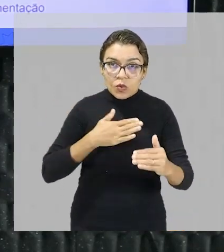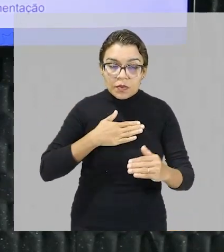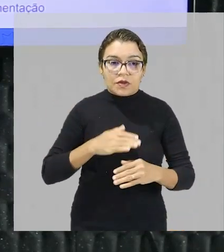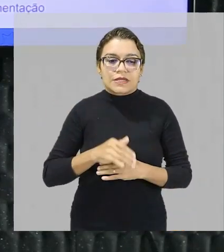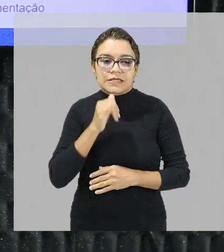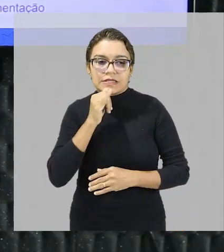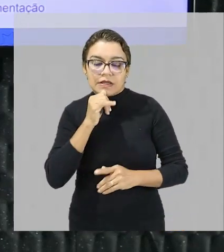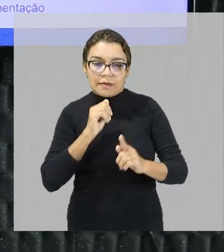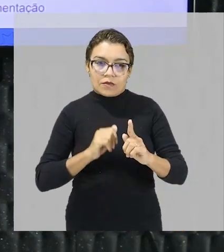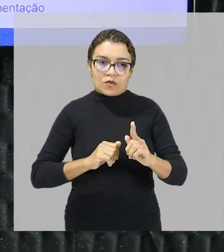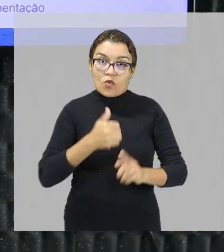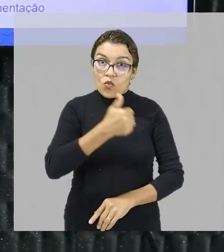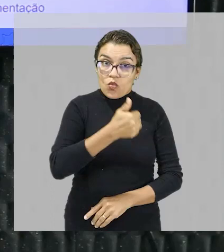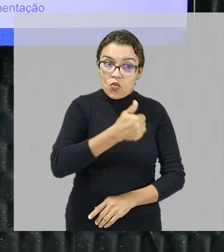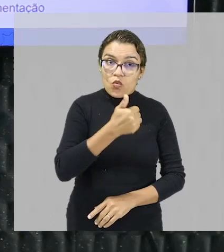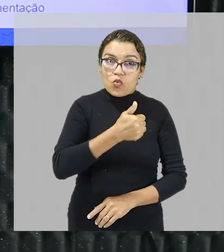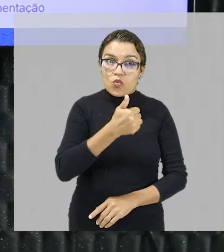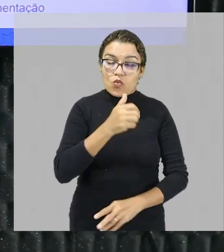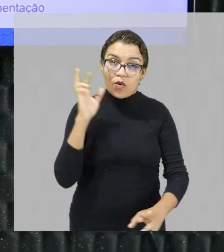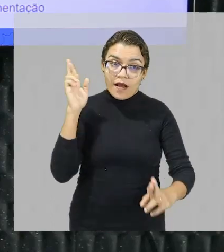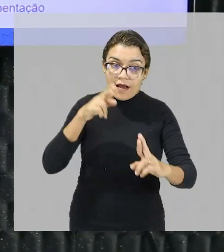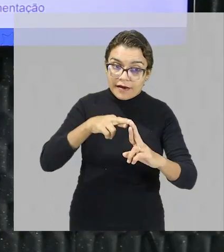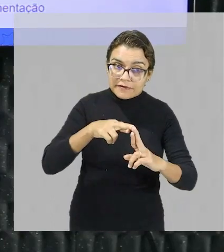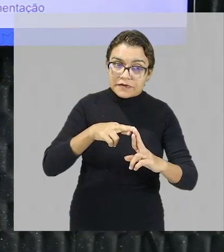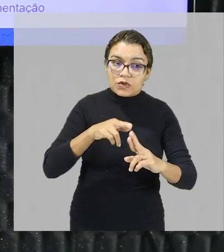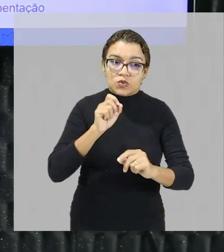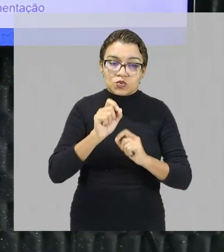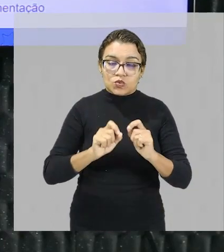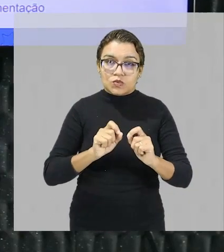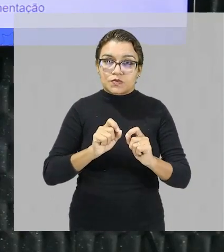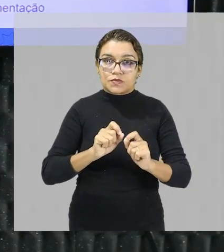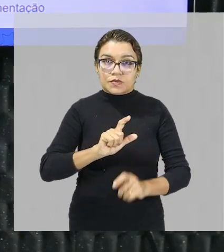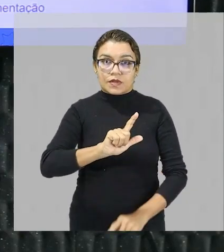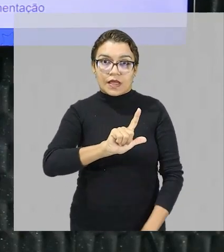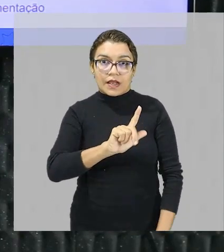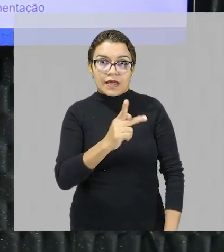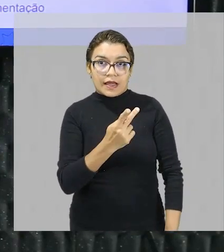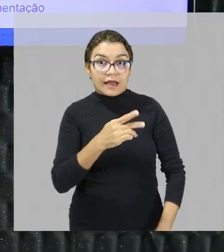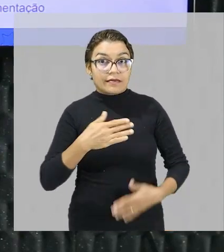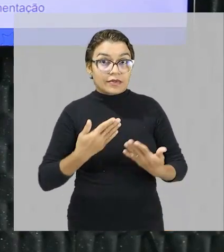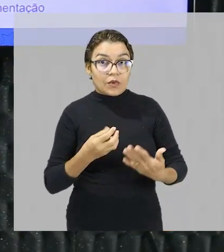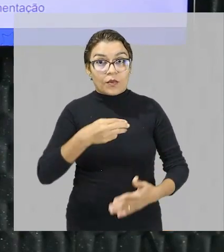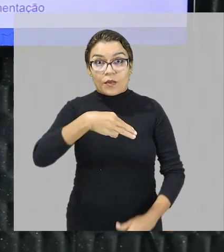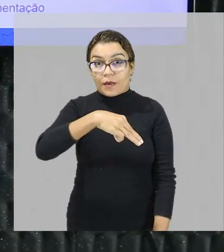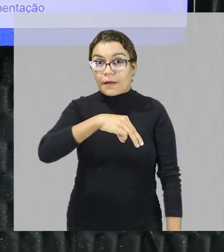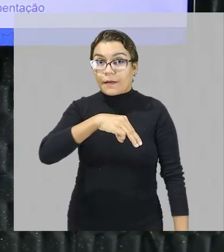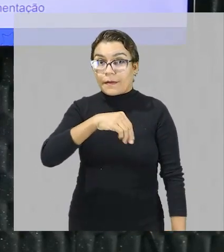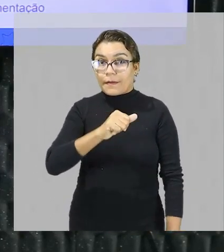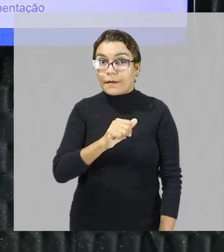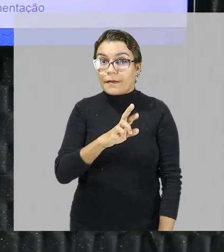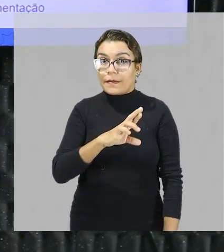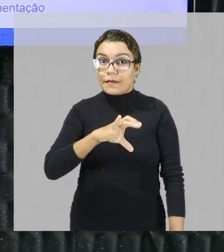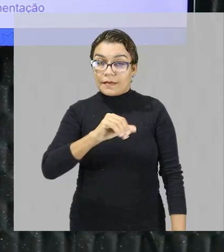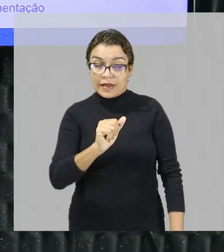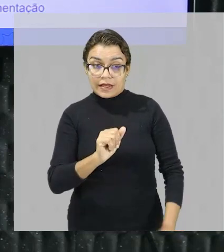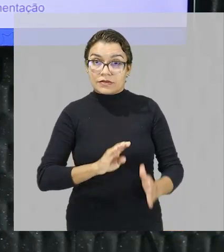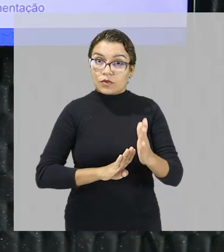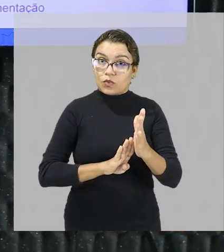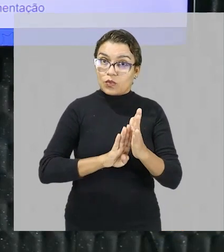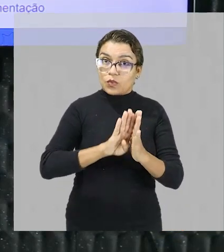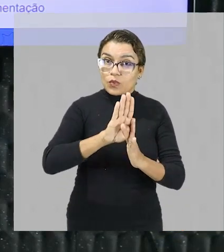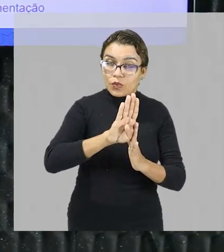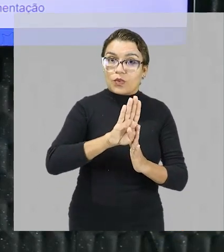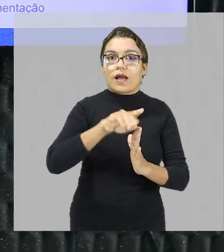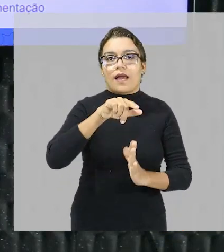o gráfico 1 refere-se aos níveis de LH, então Márcia, como ela está com o maior nível de